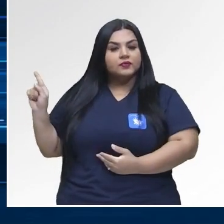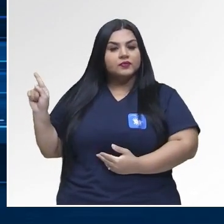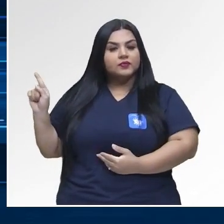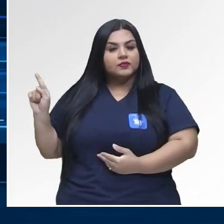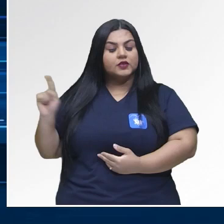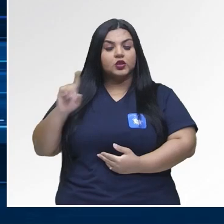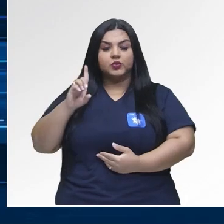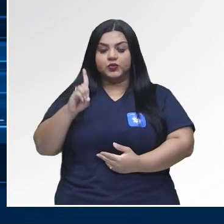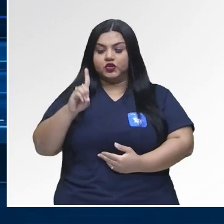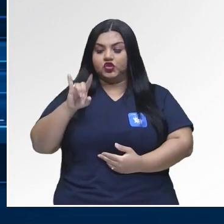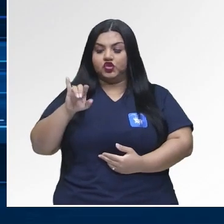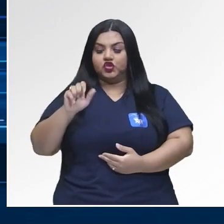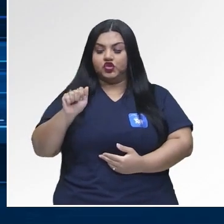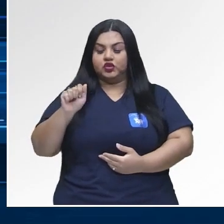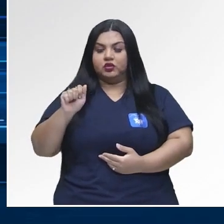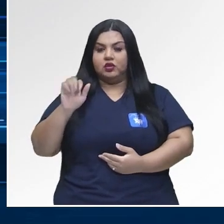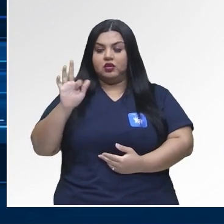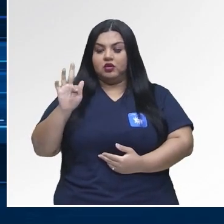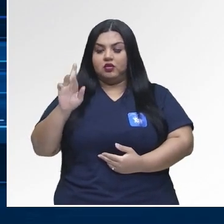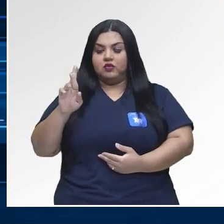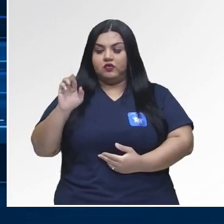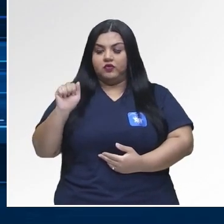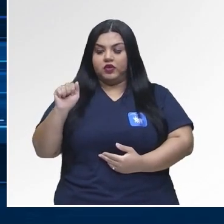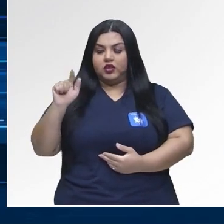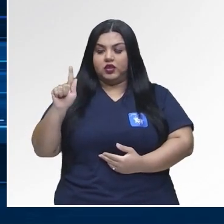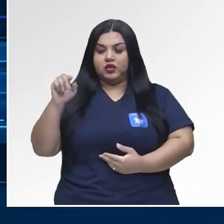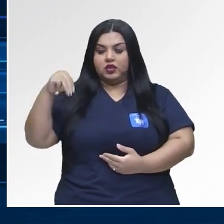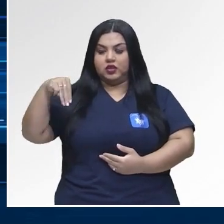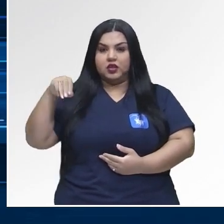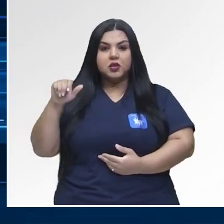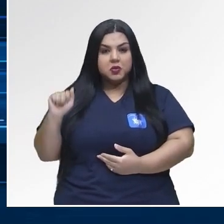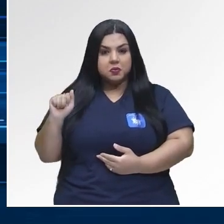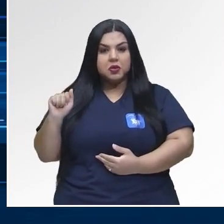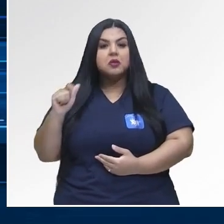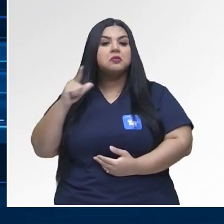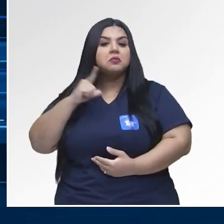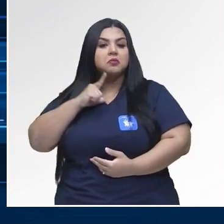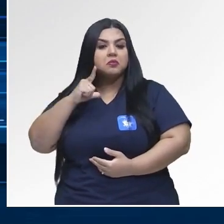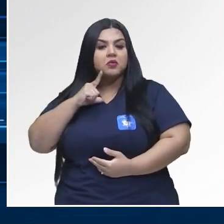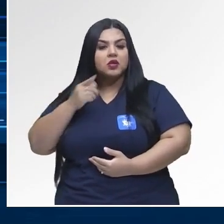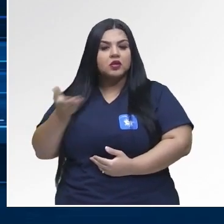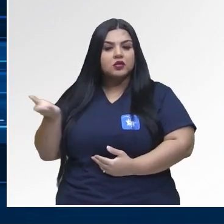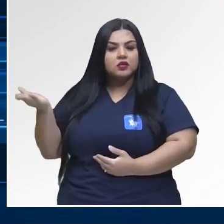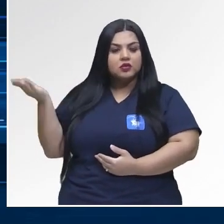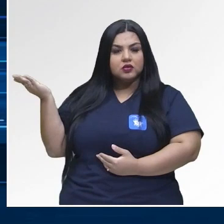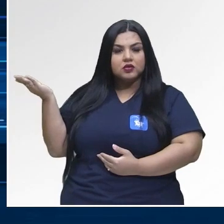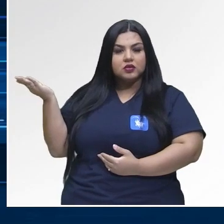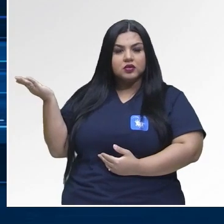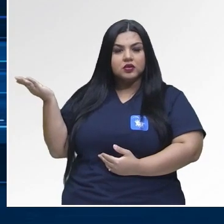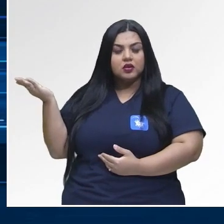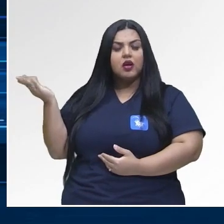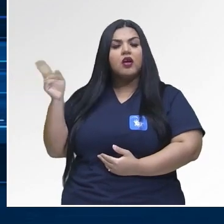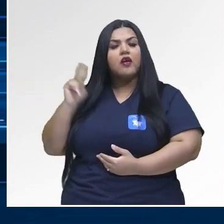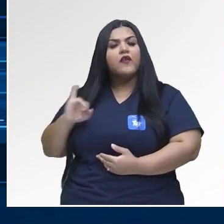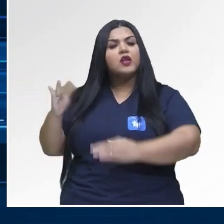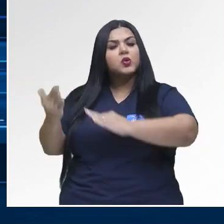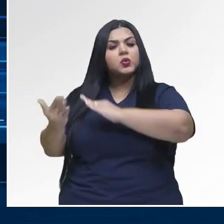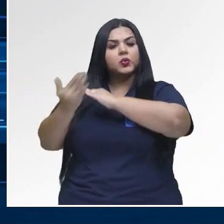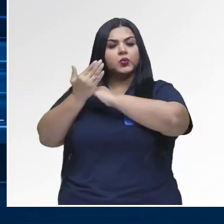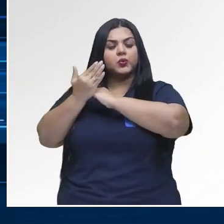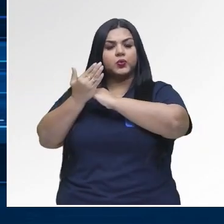diafragma, que é um tecido muscular que nós temos aí nessa região que vai nos